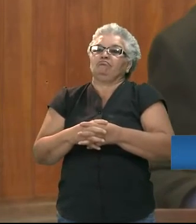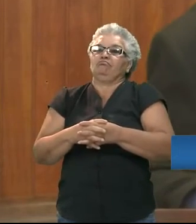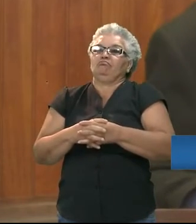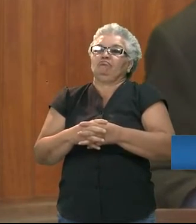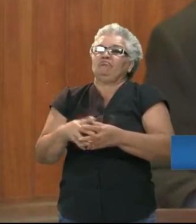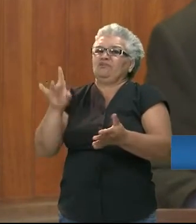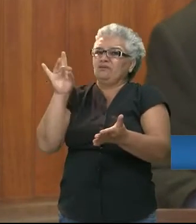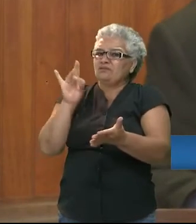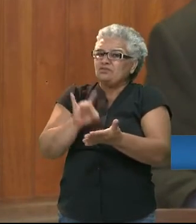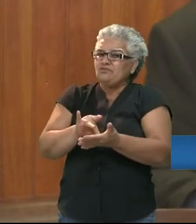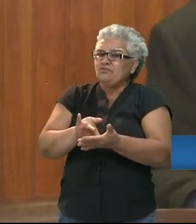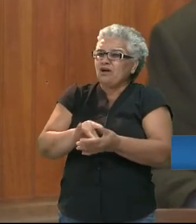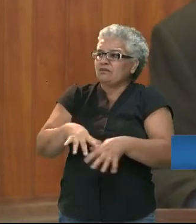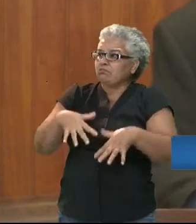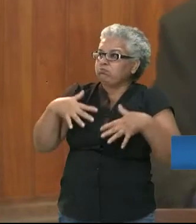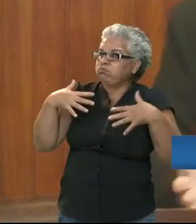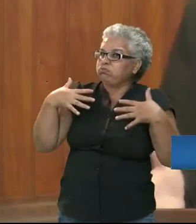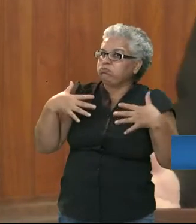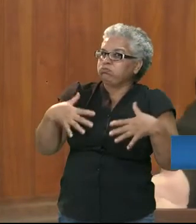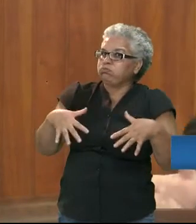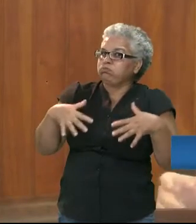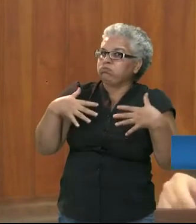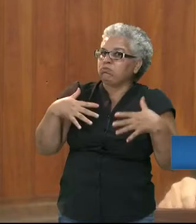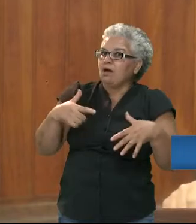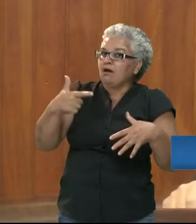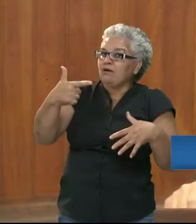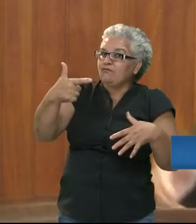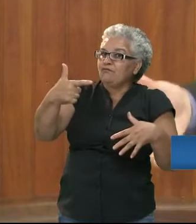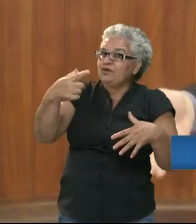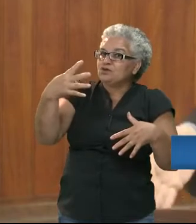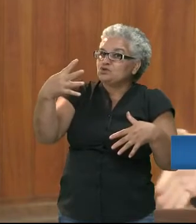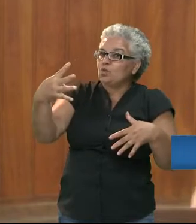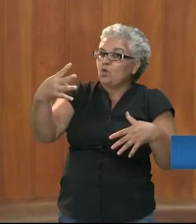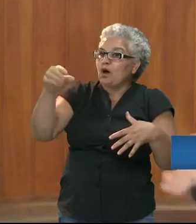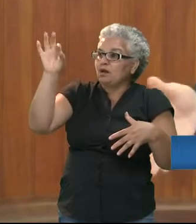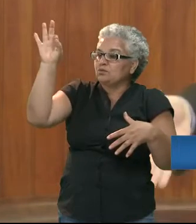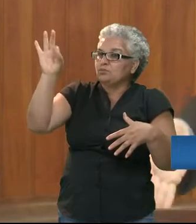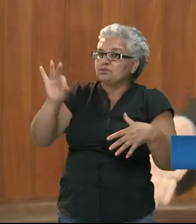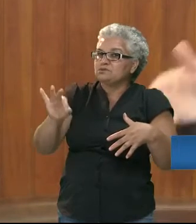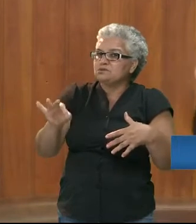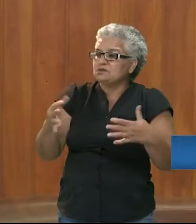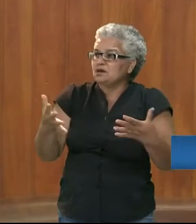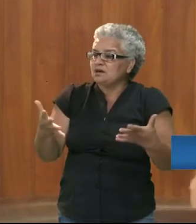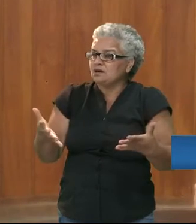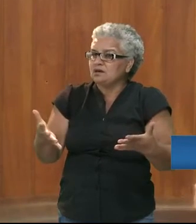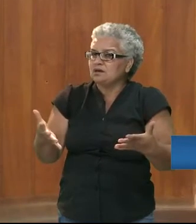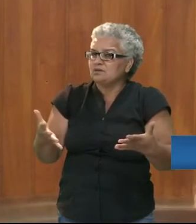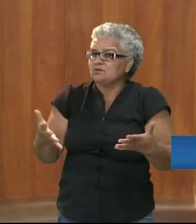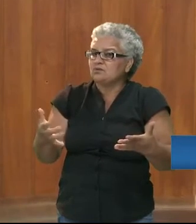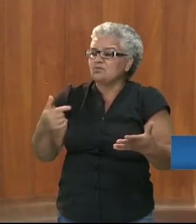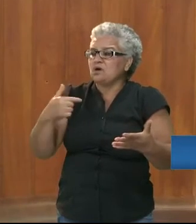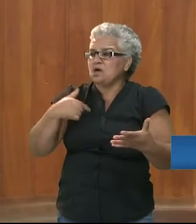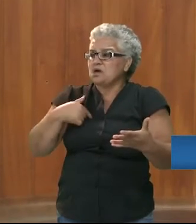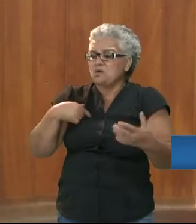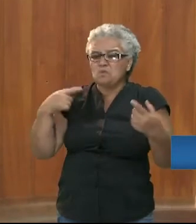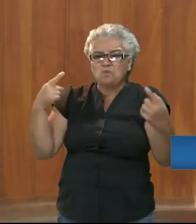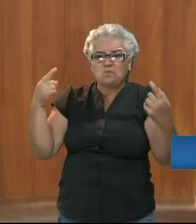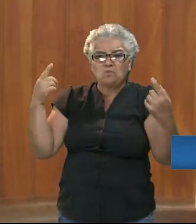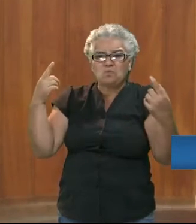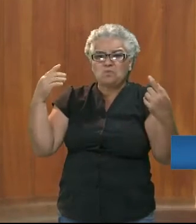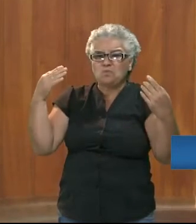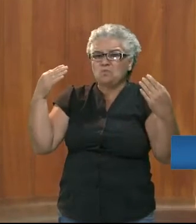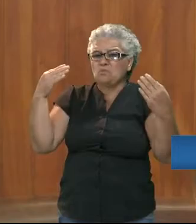né? 24% foi acachapante. E eu escrevi no sábado, escrevi no domingo a minha contrariedade a isso.